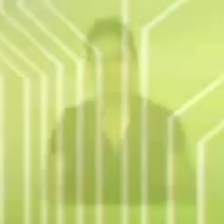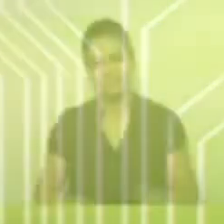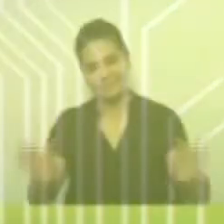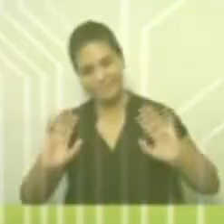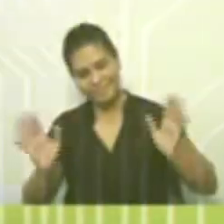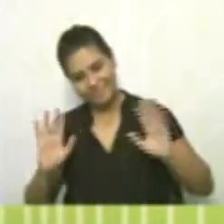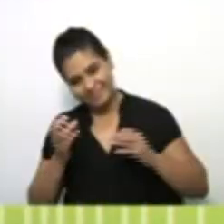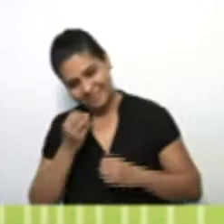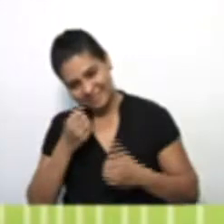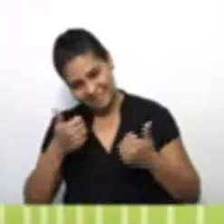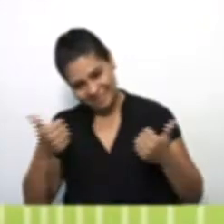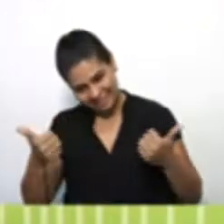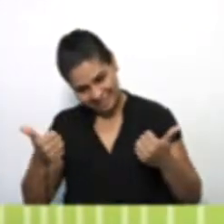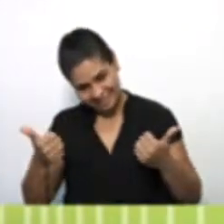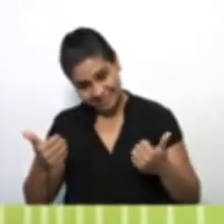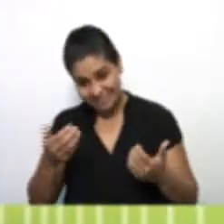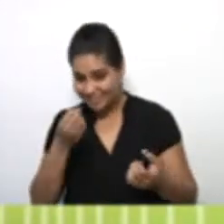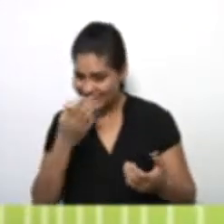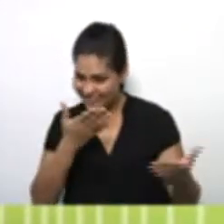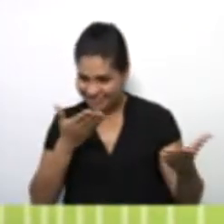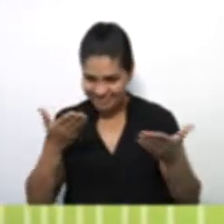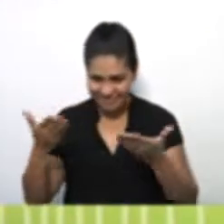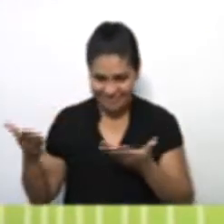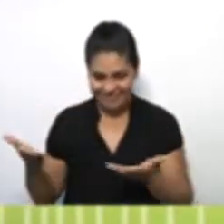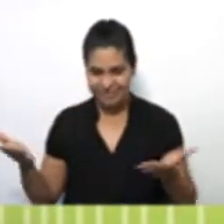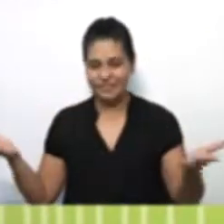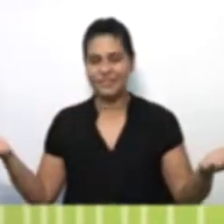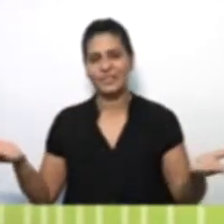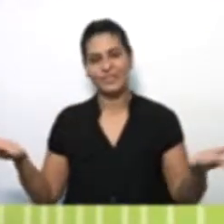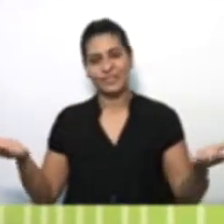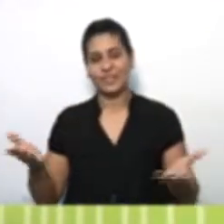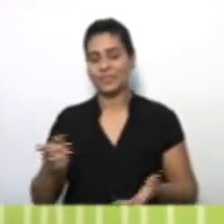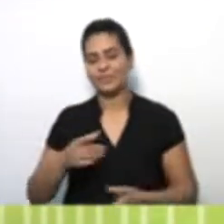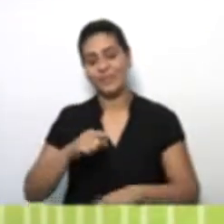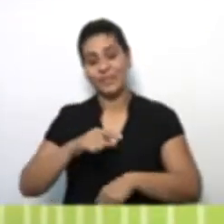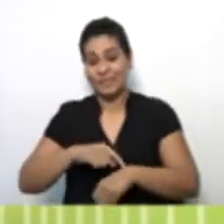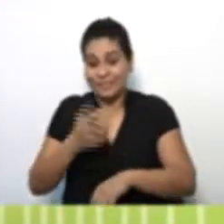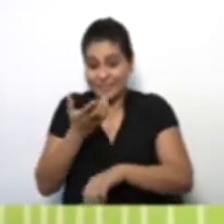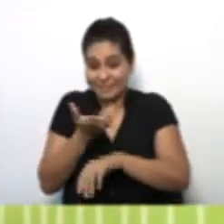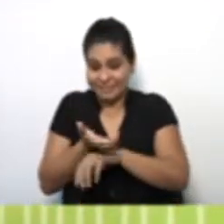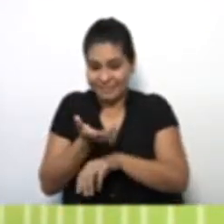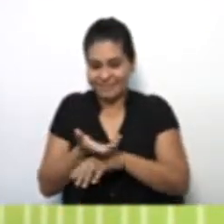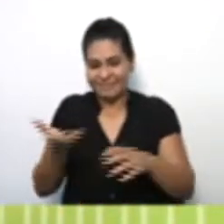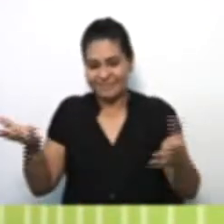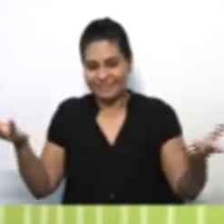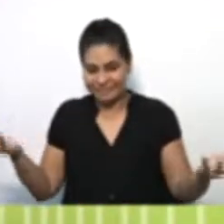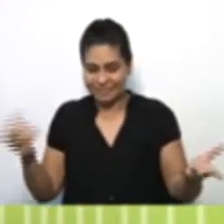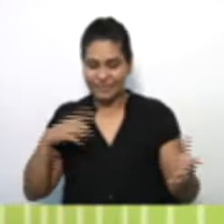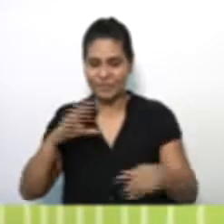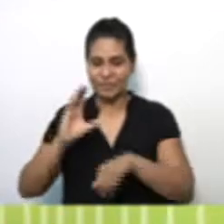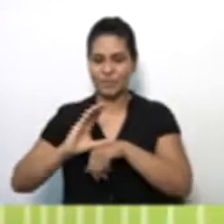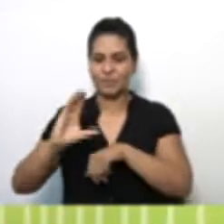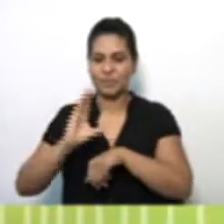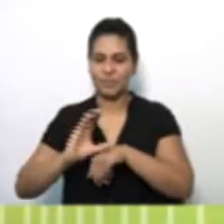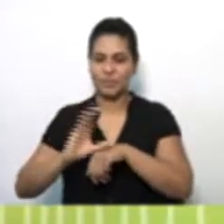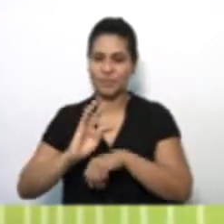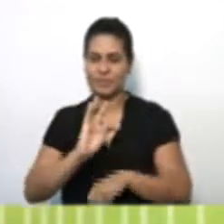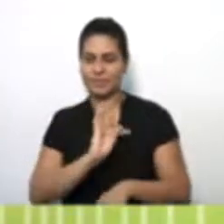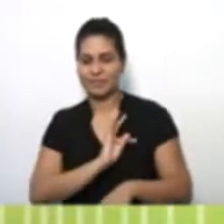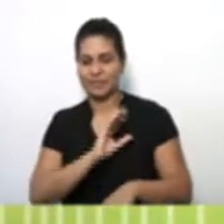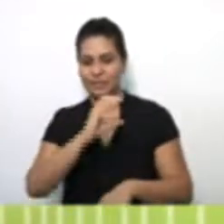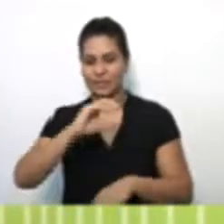Olá, tudo bem com vocês? Sejam muito bem-vindos a mais essa disciplina, mais uma disciplina do curso técnico